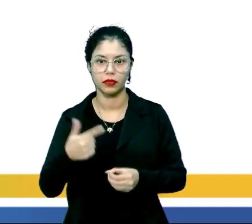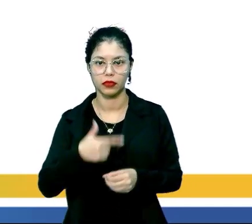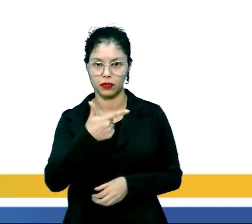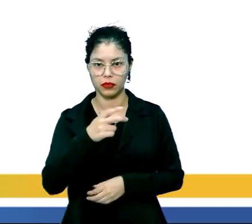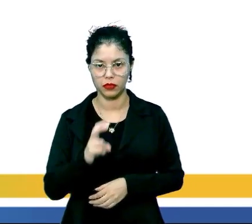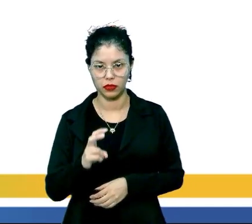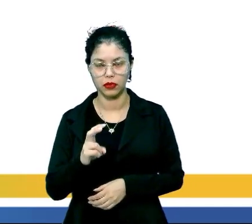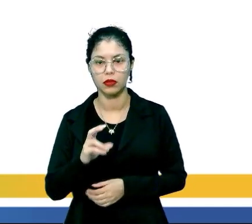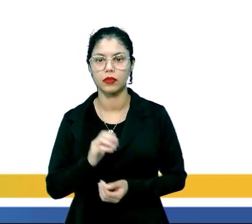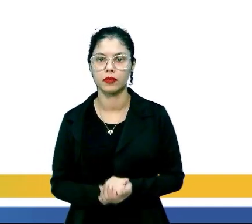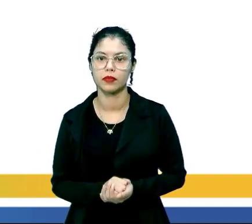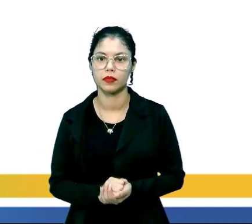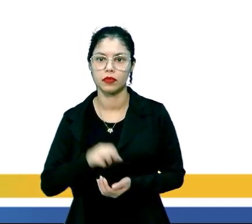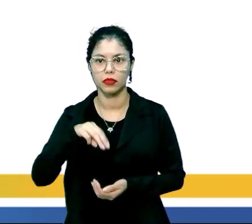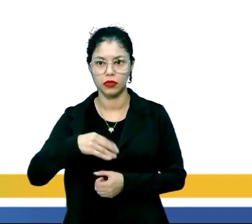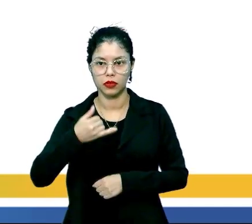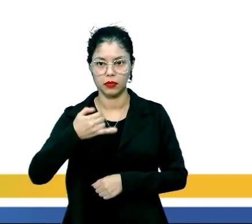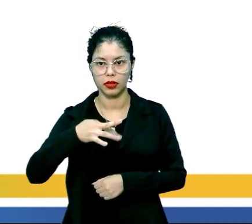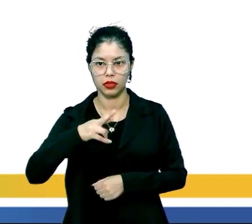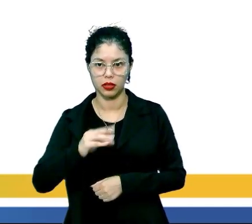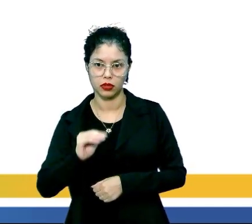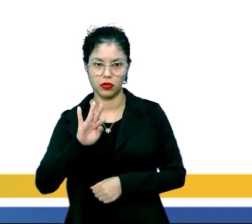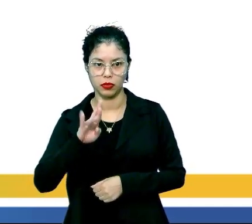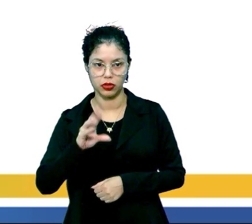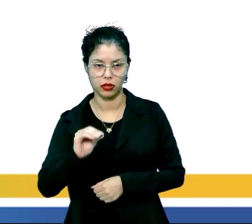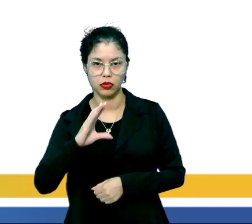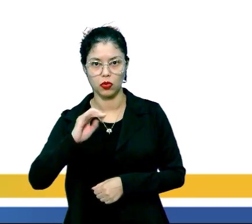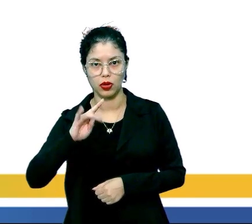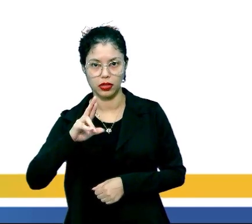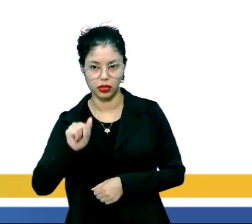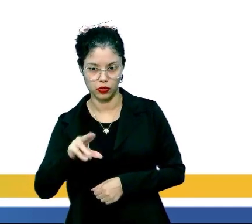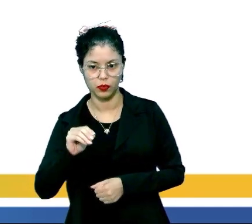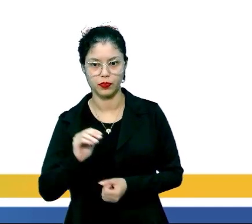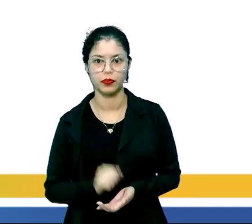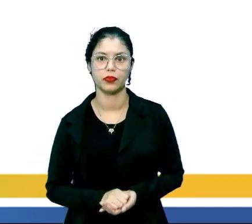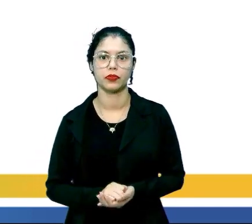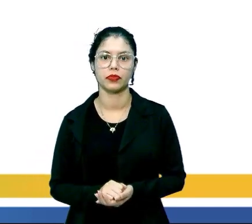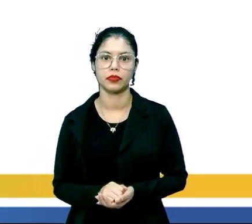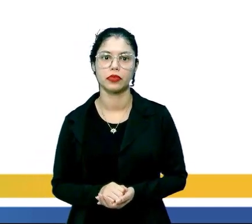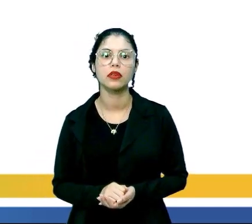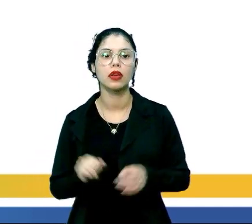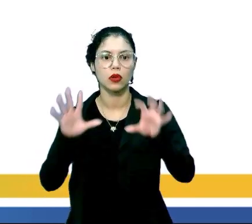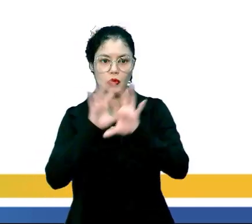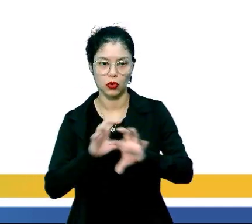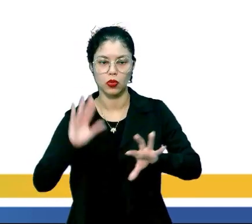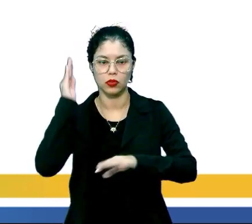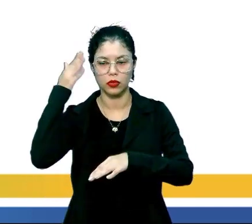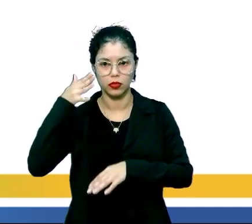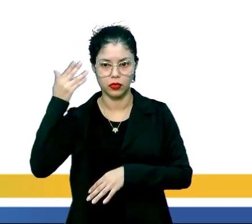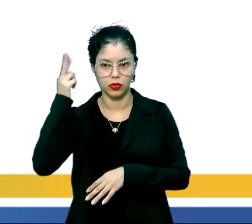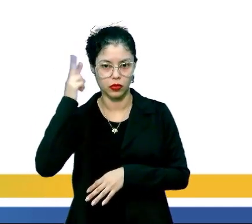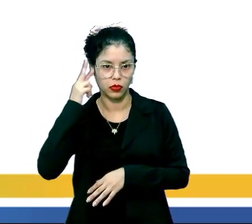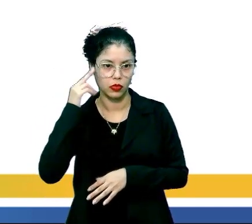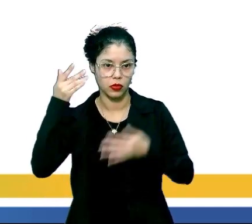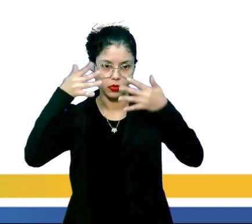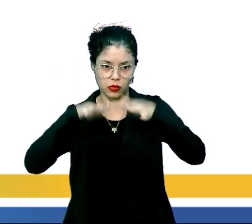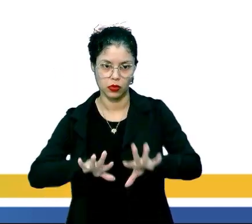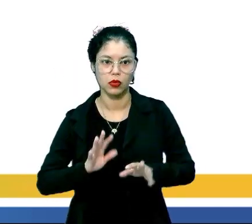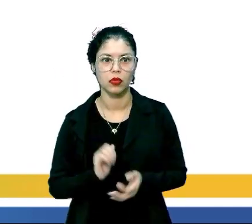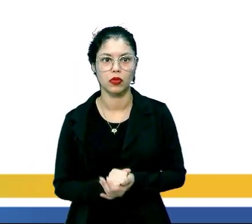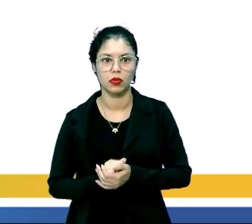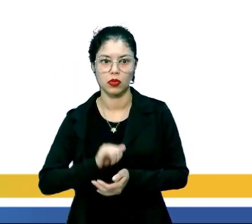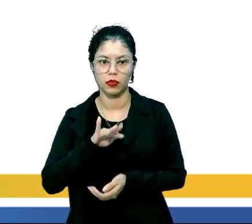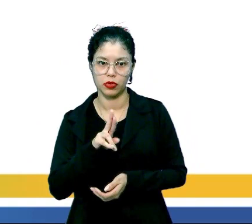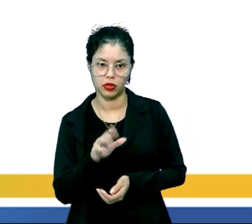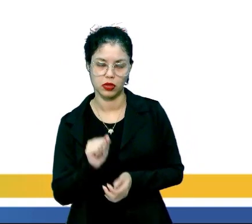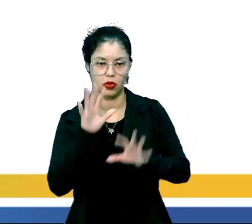a 25 graus do metano, do butano e do octano. Perfeito? Então, o metano é gás natural, o butano é um dos constituintes